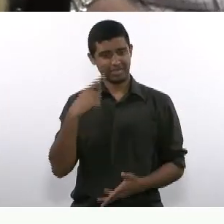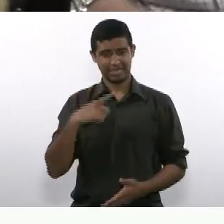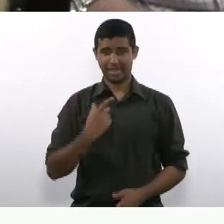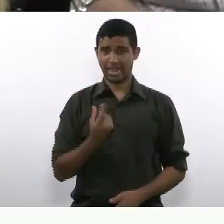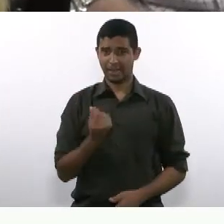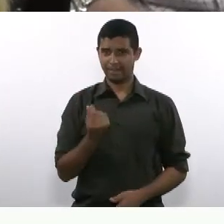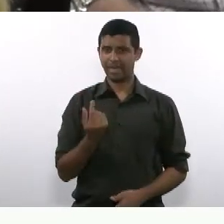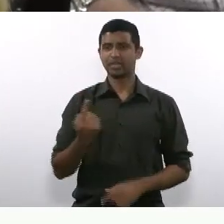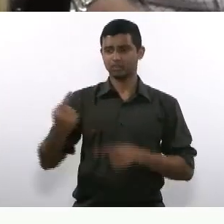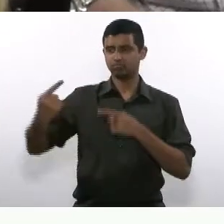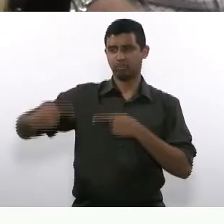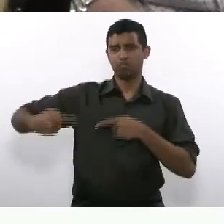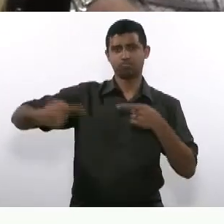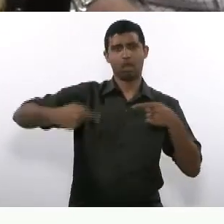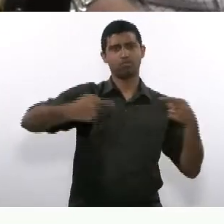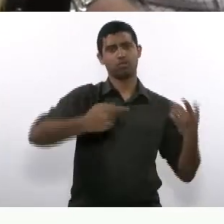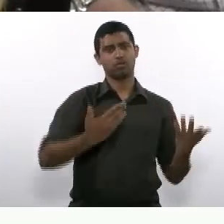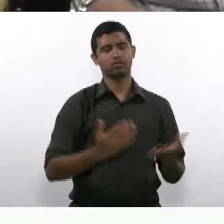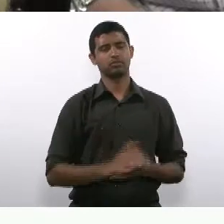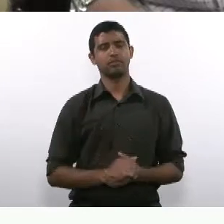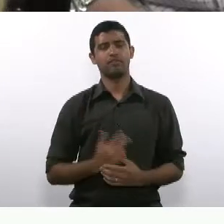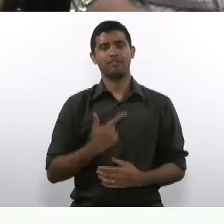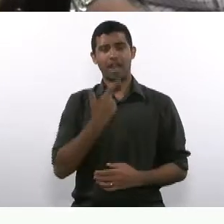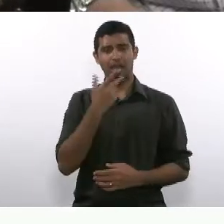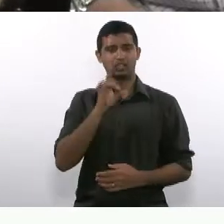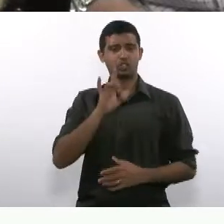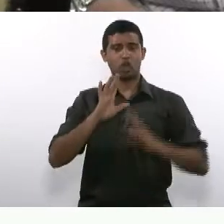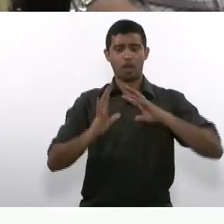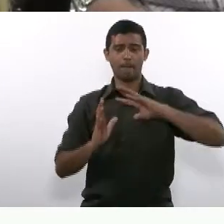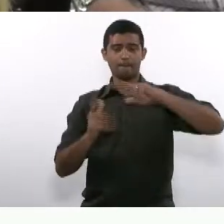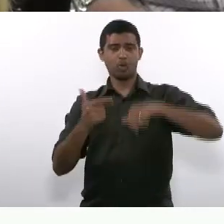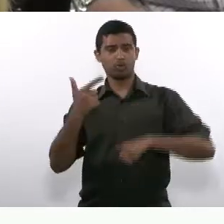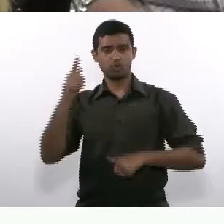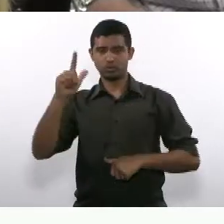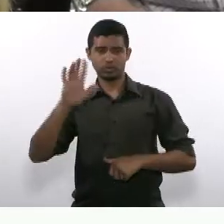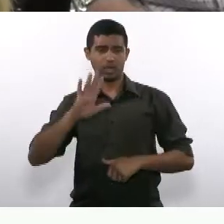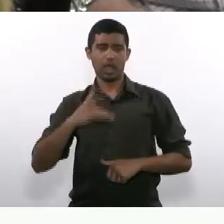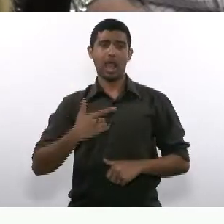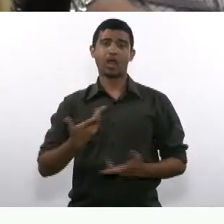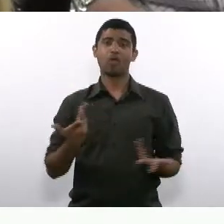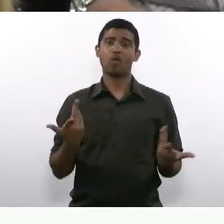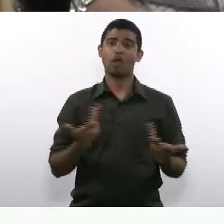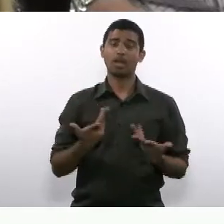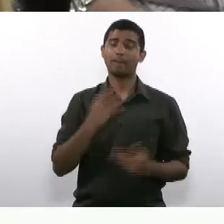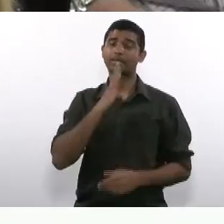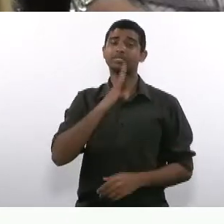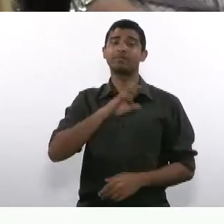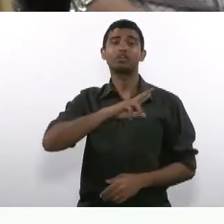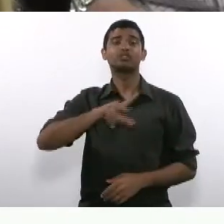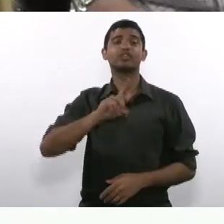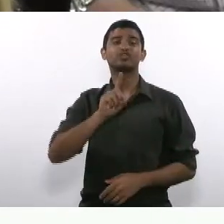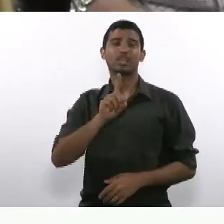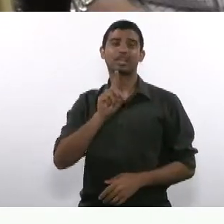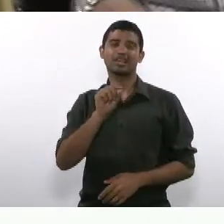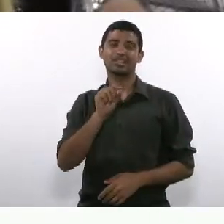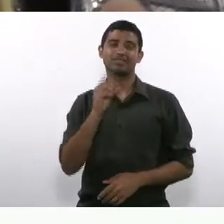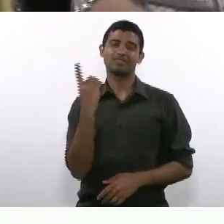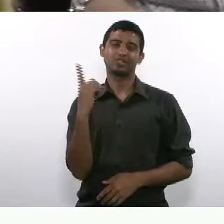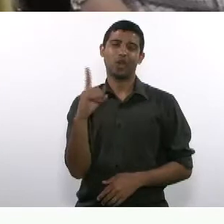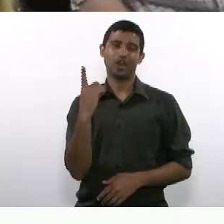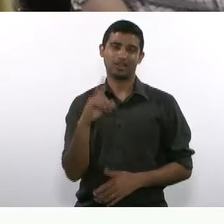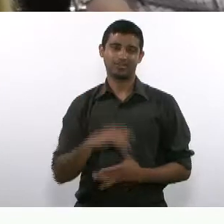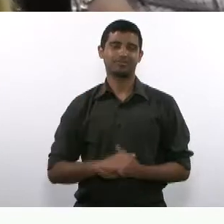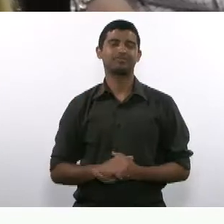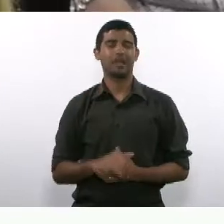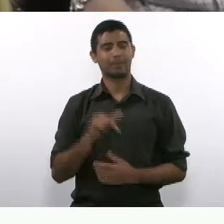bastante competitivos, não só com o mundo afora, especialmente agora com a diferença do dólar, mas também com o Brasil. Hoje temos diárias